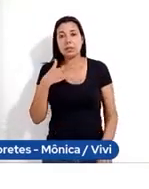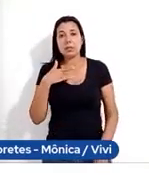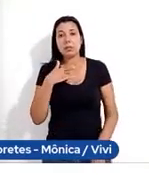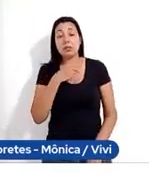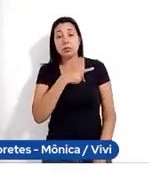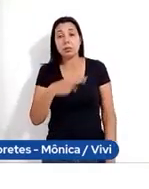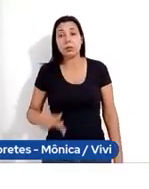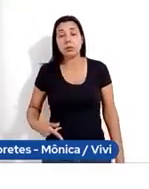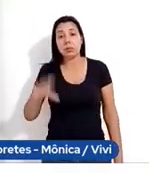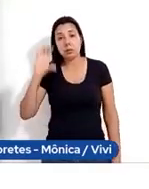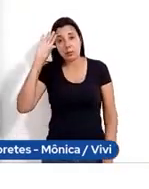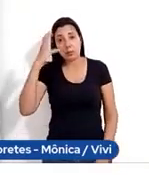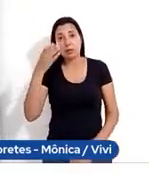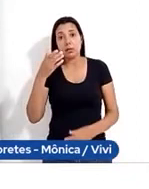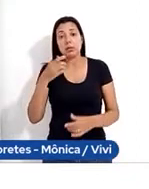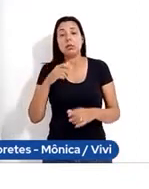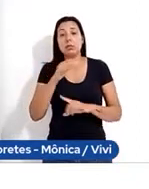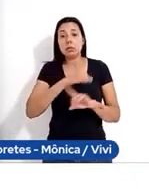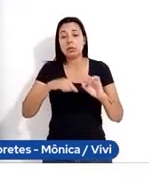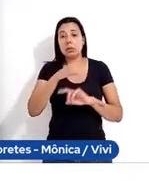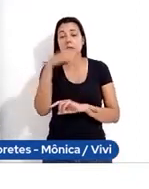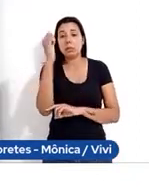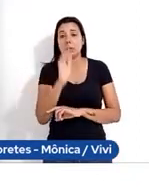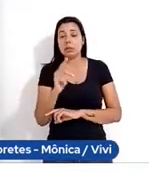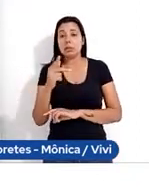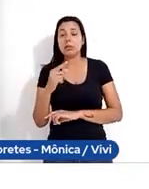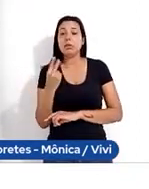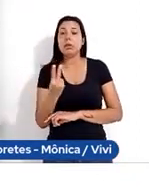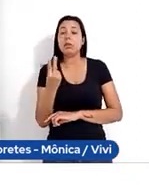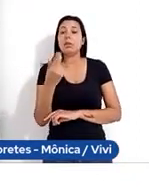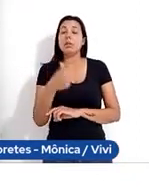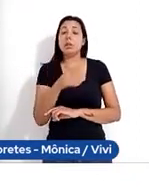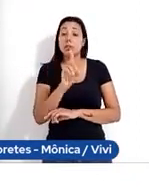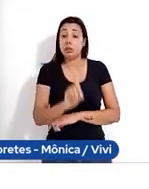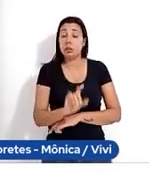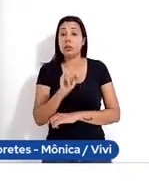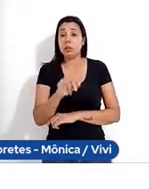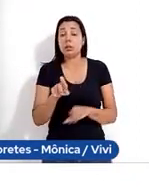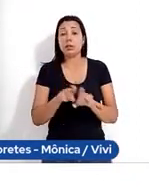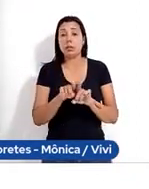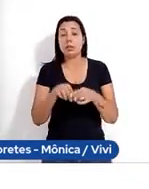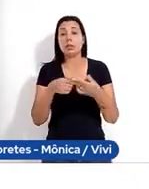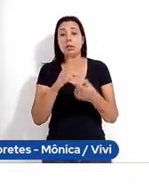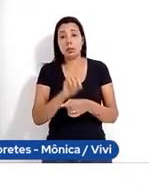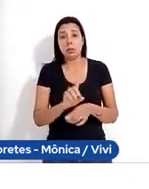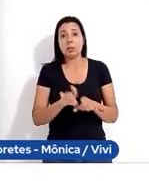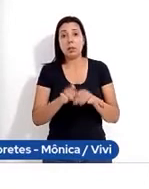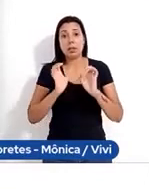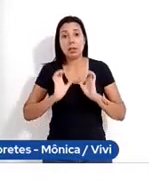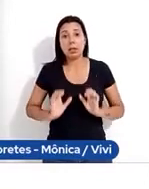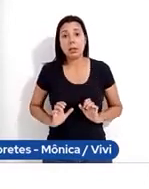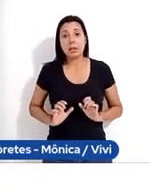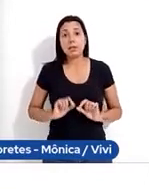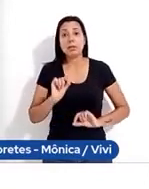solução para a sociedade brasileira, não apenas pelo seu valor intrínseco, né, de que o direito à saúde, além de ético, ele é